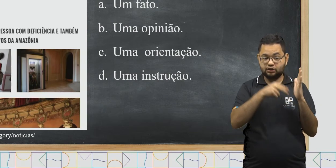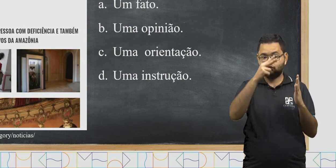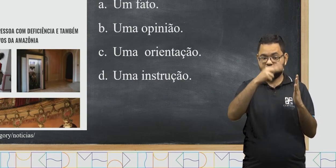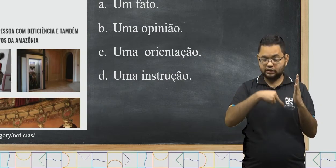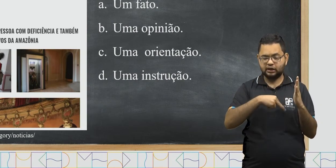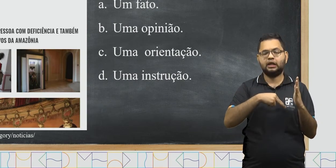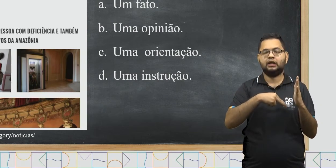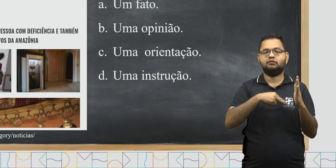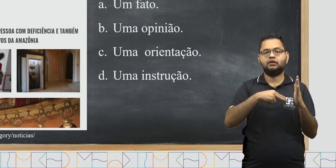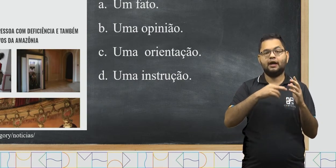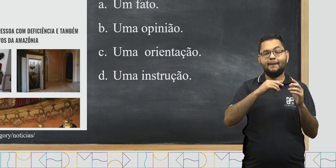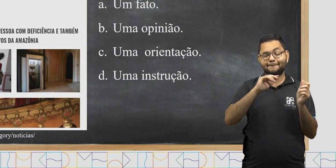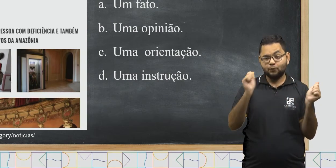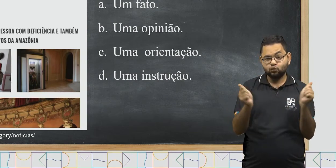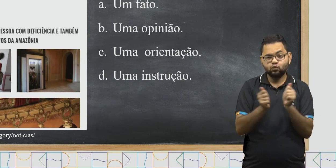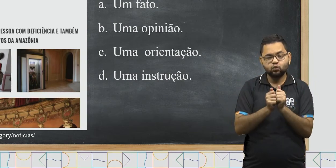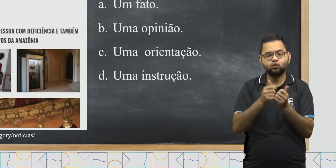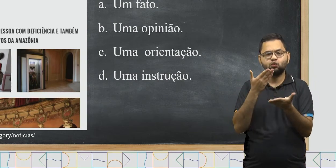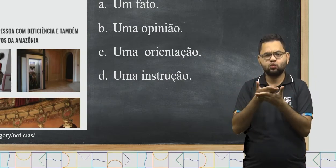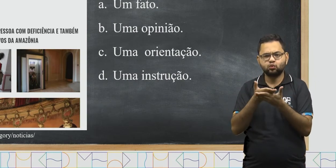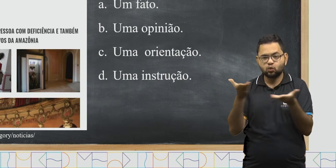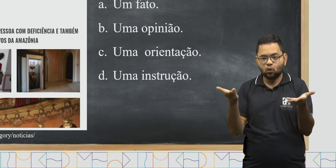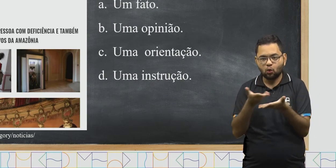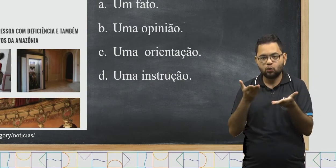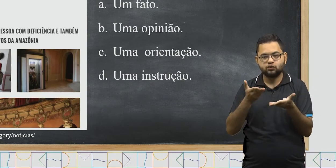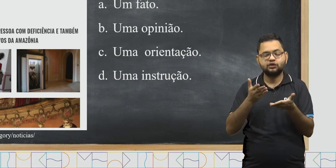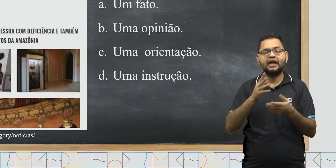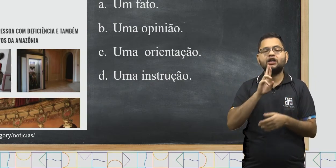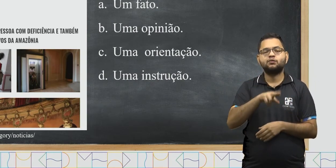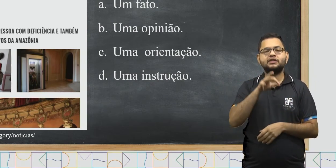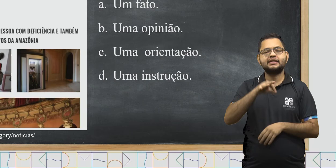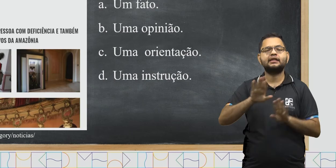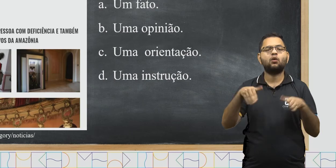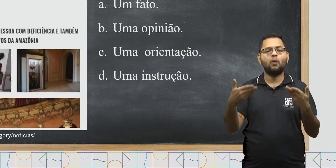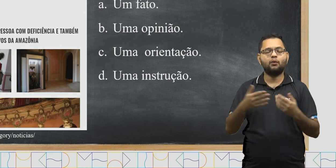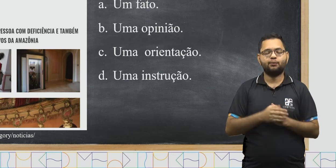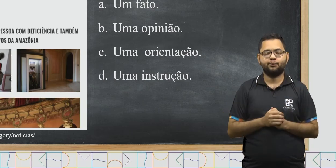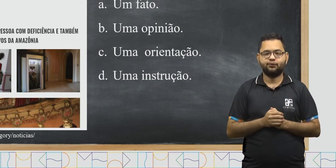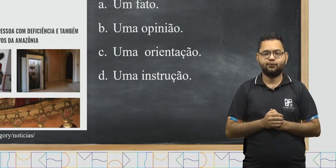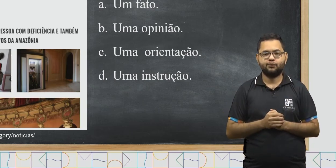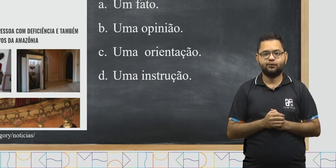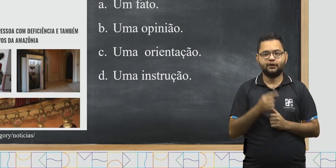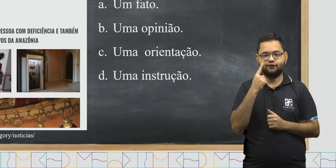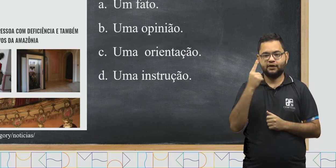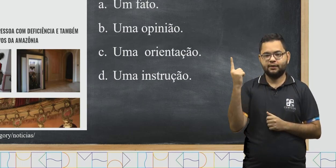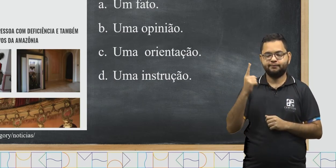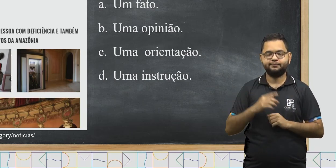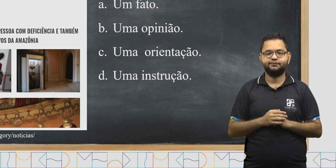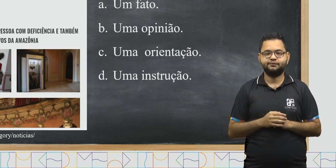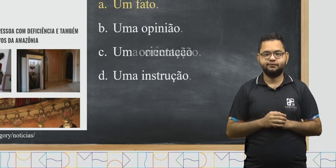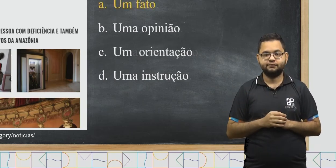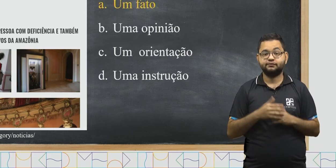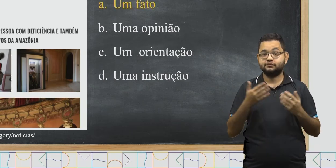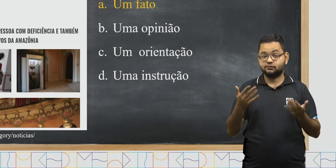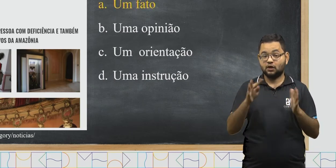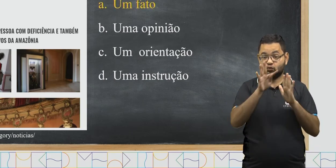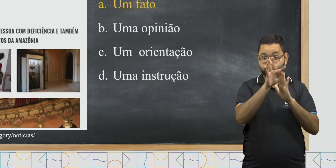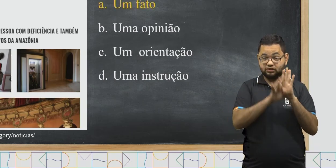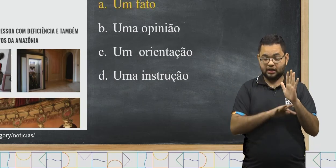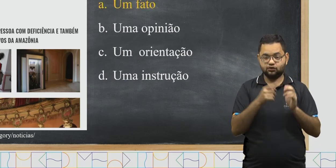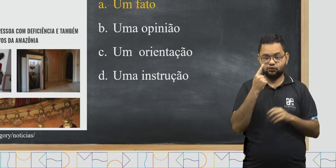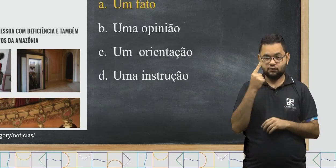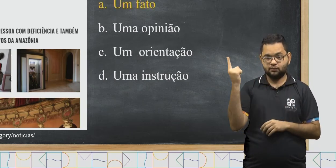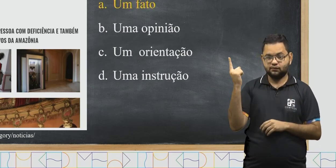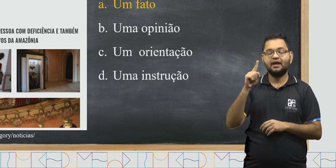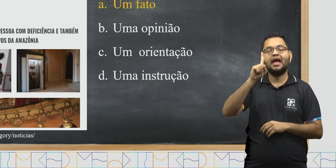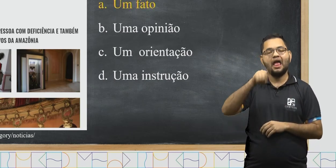foi lido aqui e foi estudado, qual é a resposta correta? Vamos verificar?